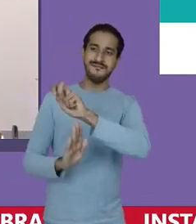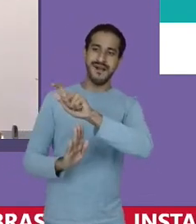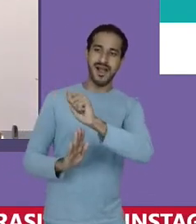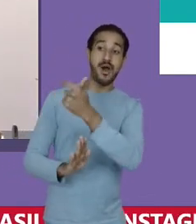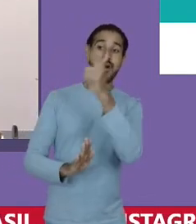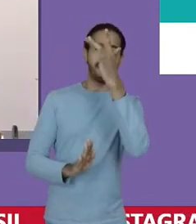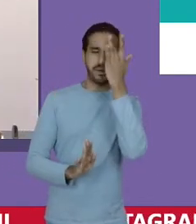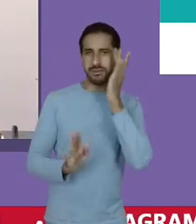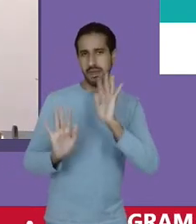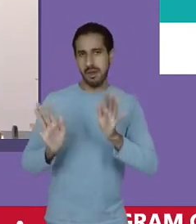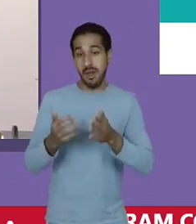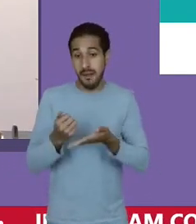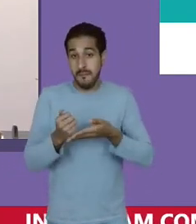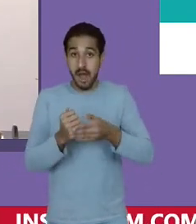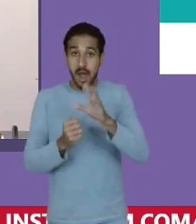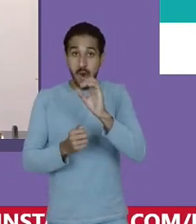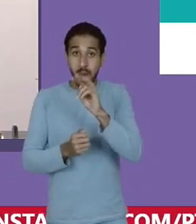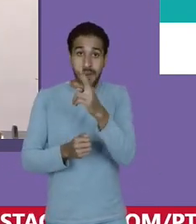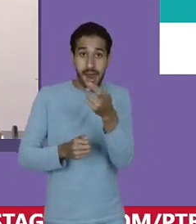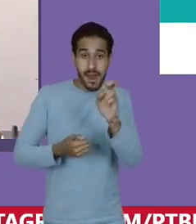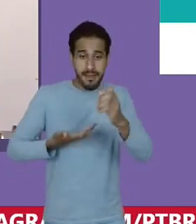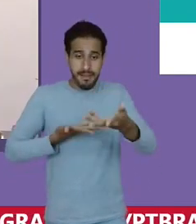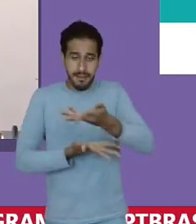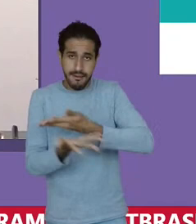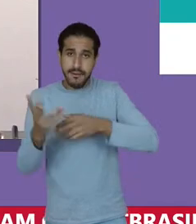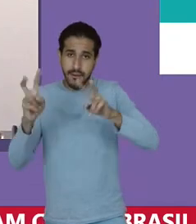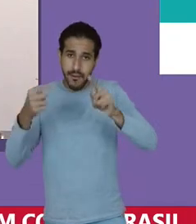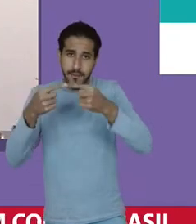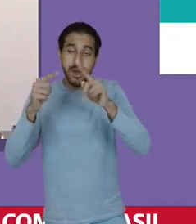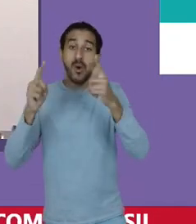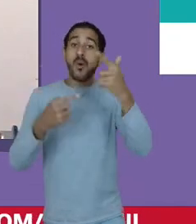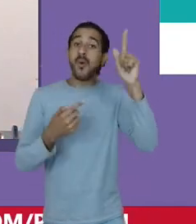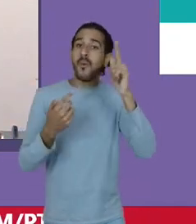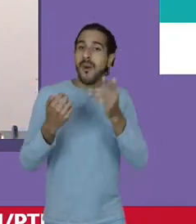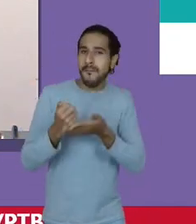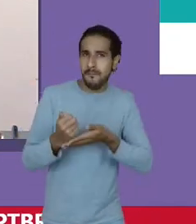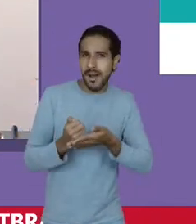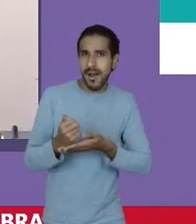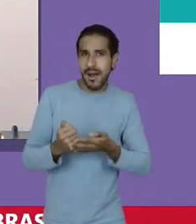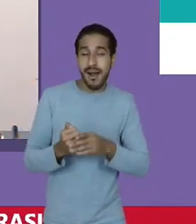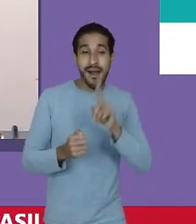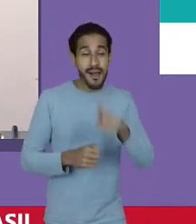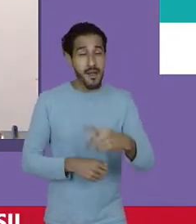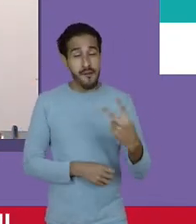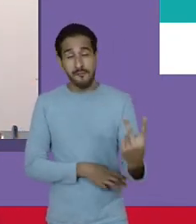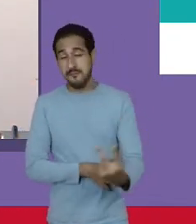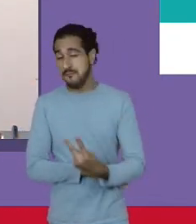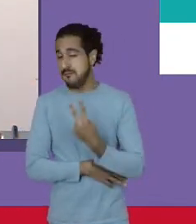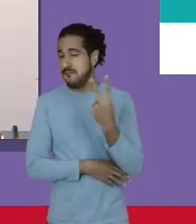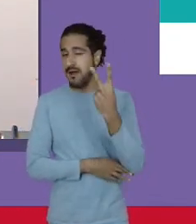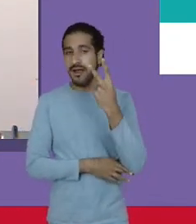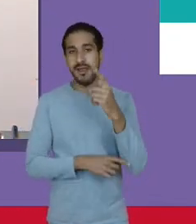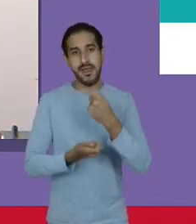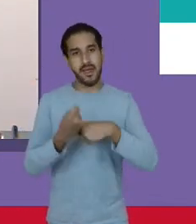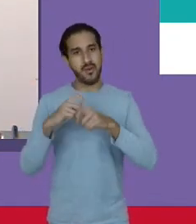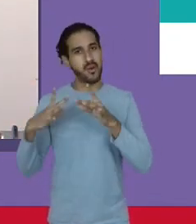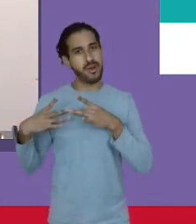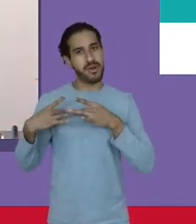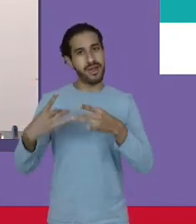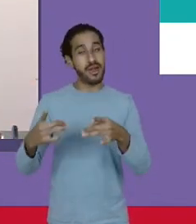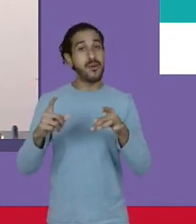alguém. Então, o princípio da cooperação, ele fala disso. E um último princípio que é fundamental na economia